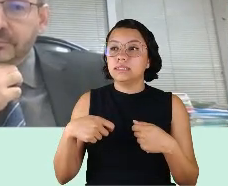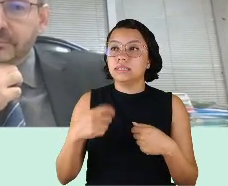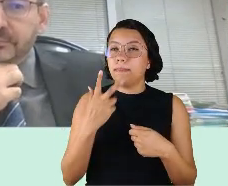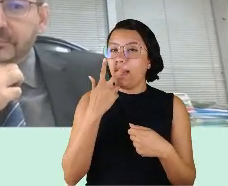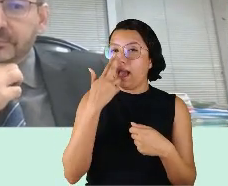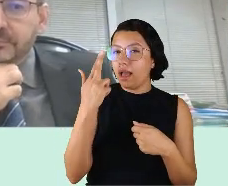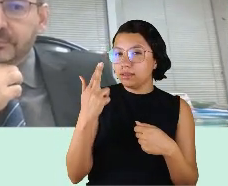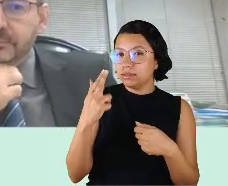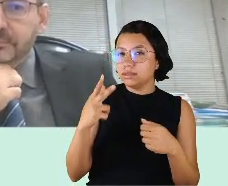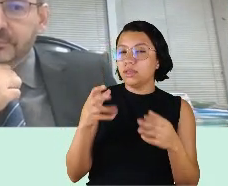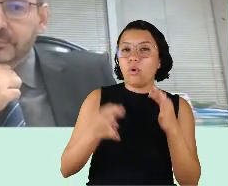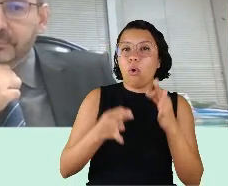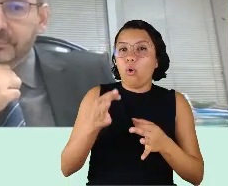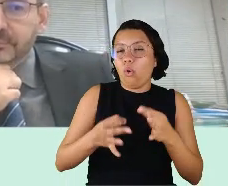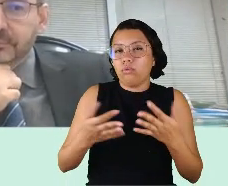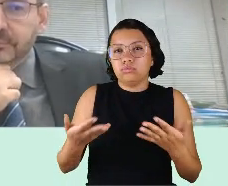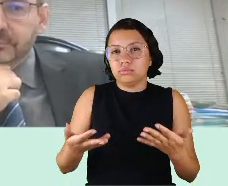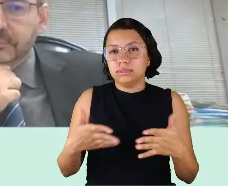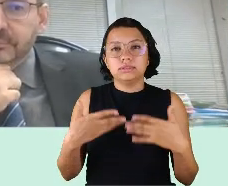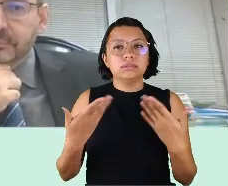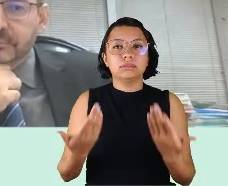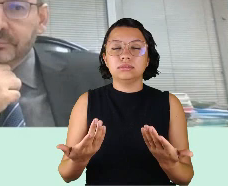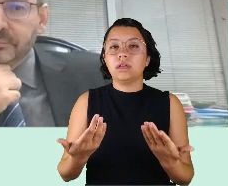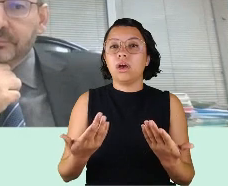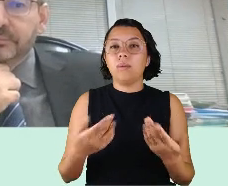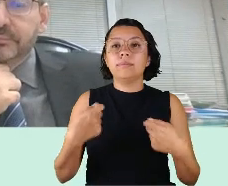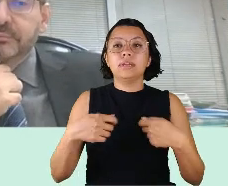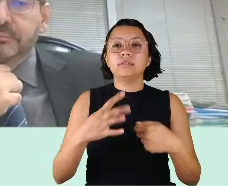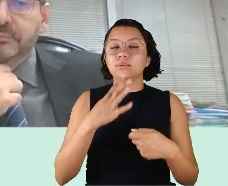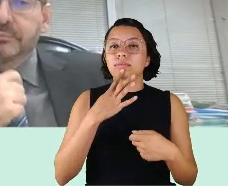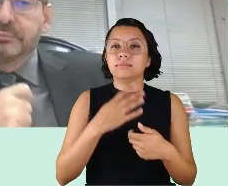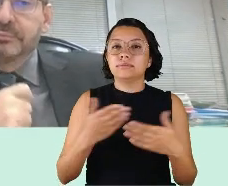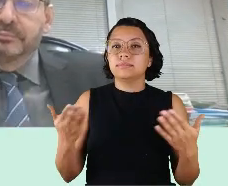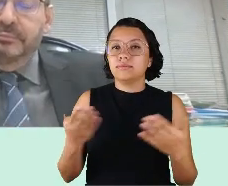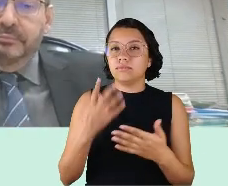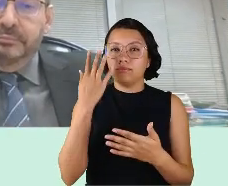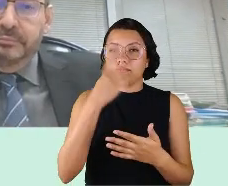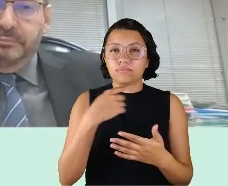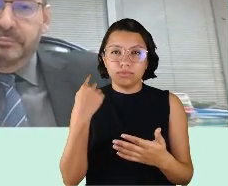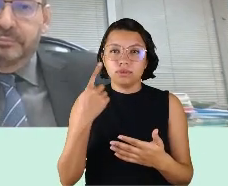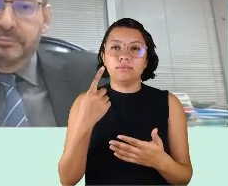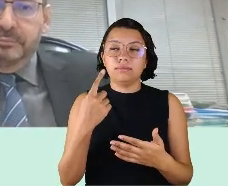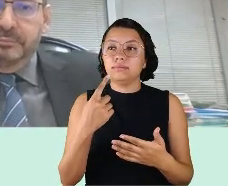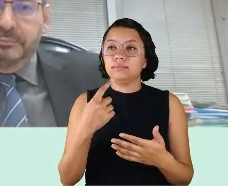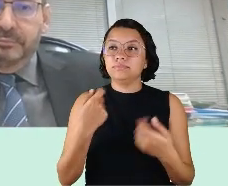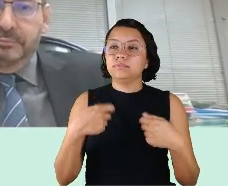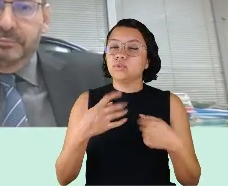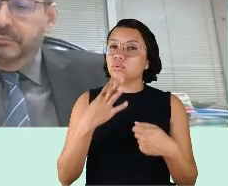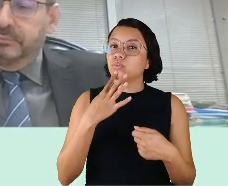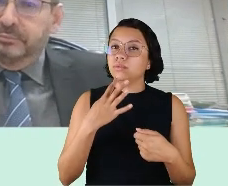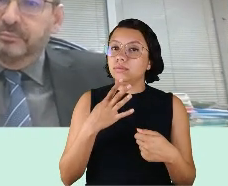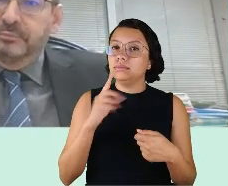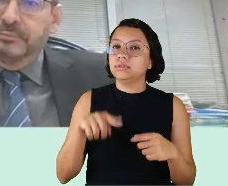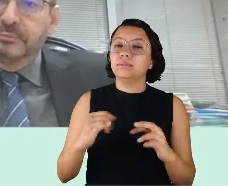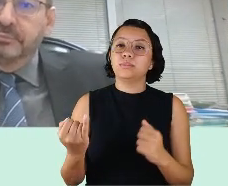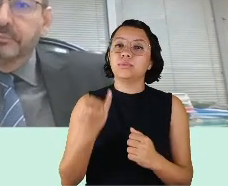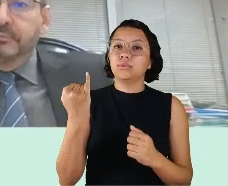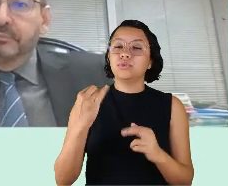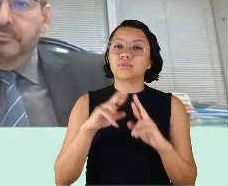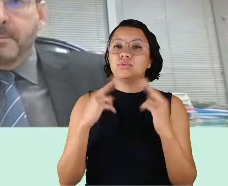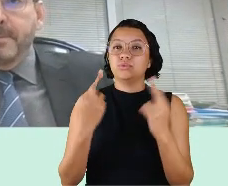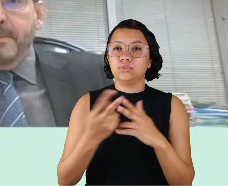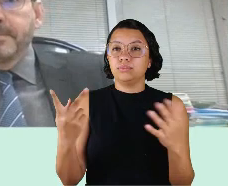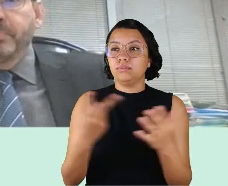a cara do juiz, né? E então precisam conhecer essa cara, com certeza. É importante que as